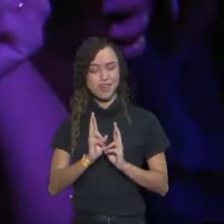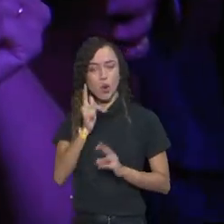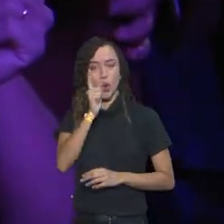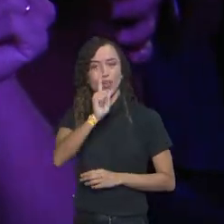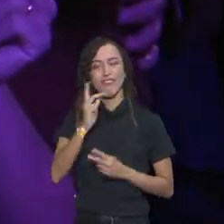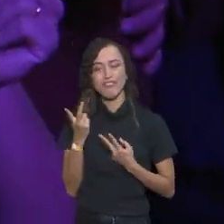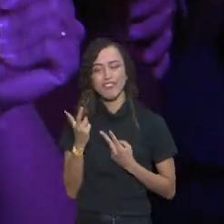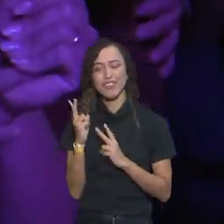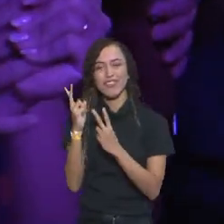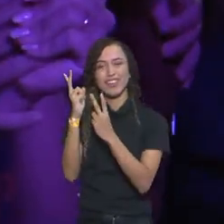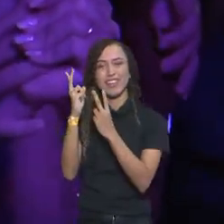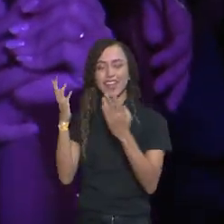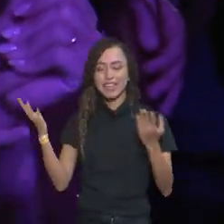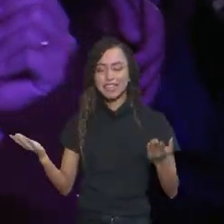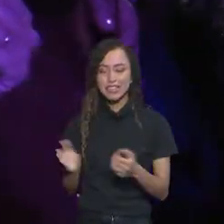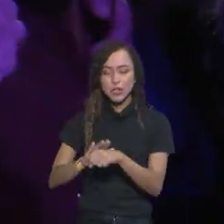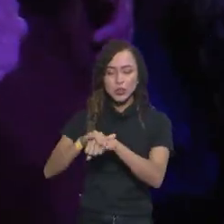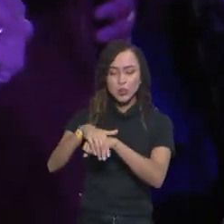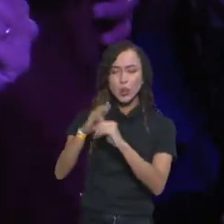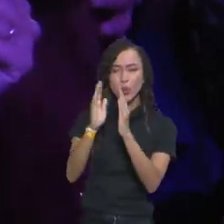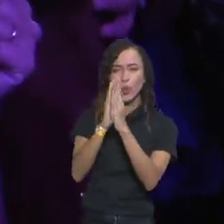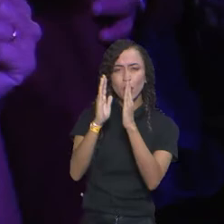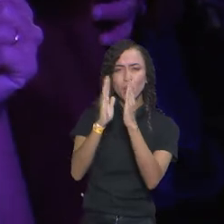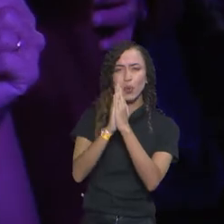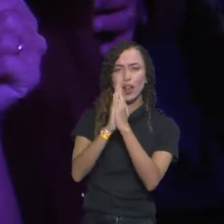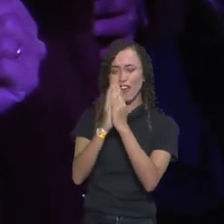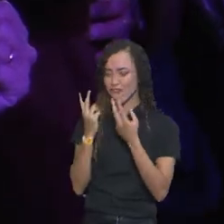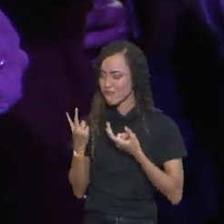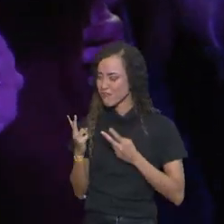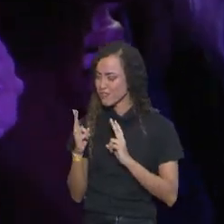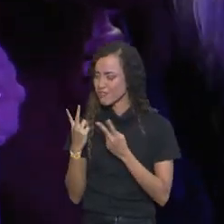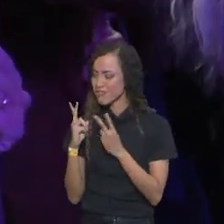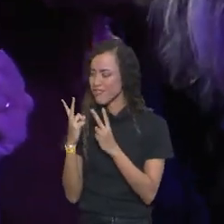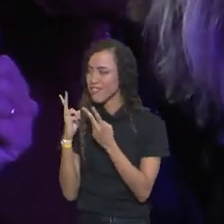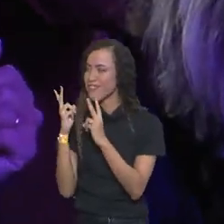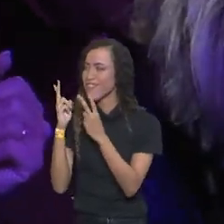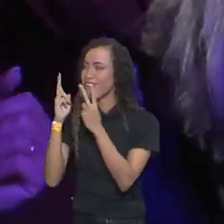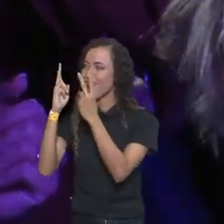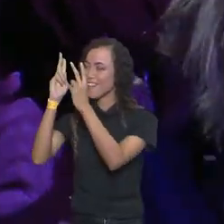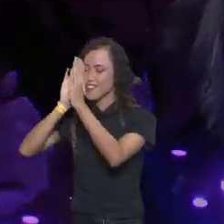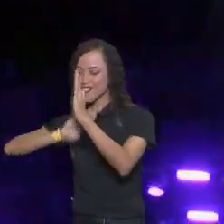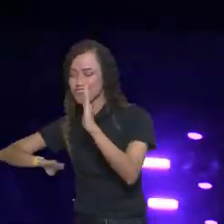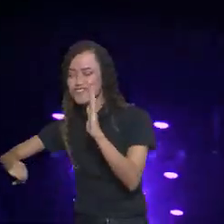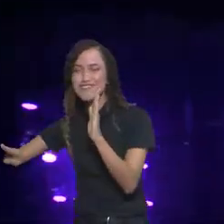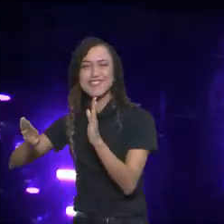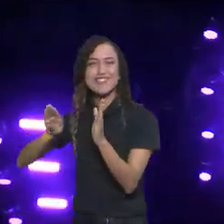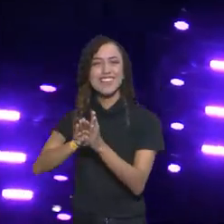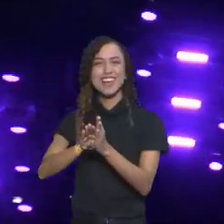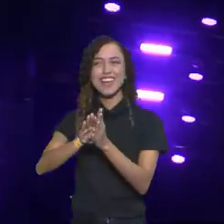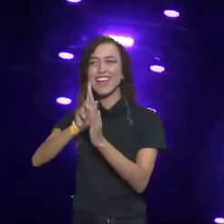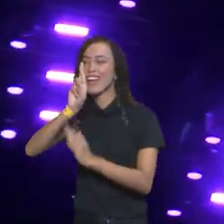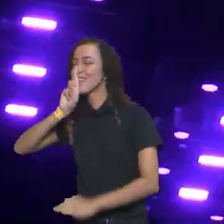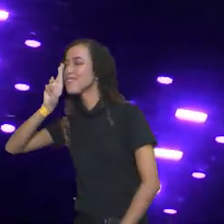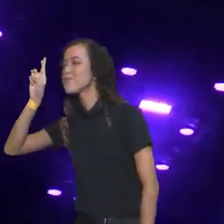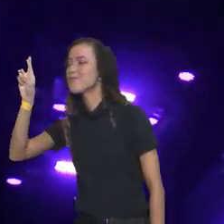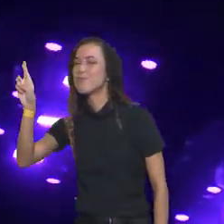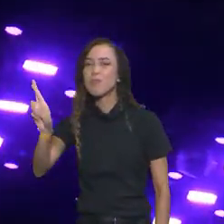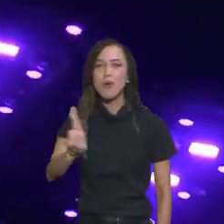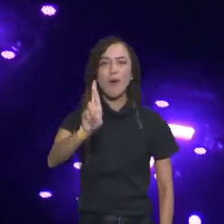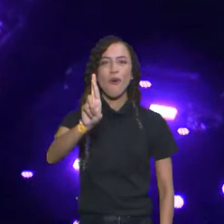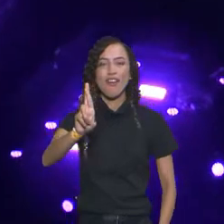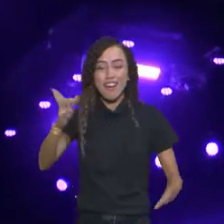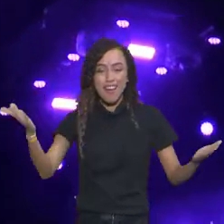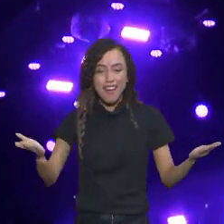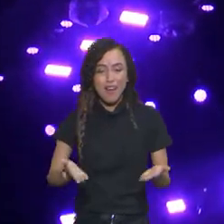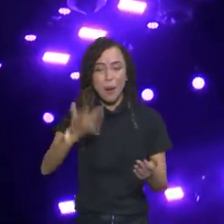nessa noite então senhor nós Oramos dizendo a vitória é chegada a resposta já veio pessoas